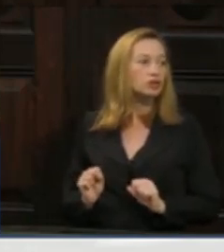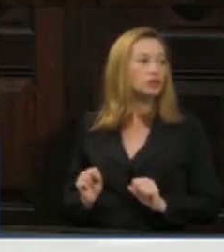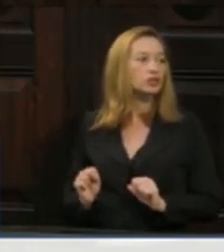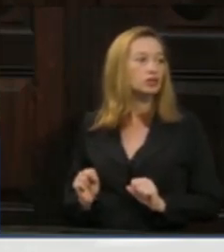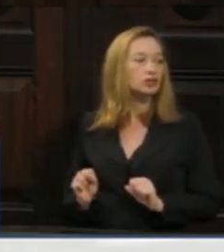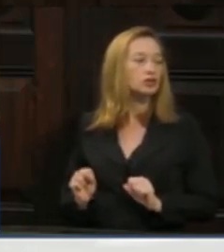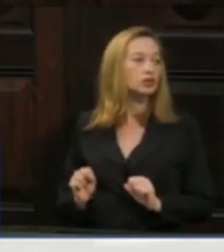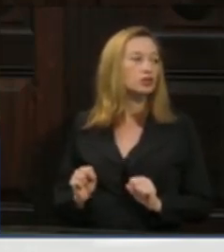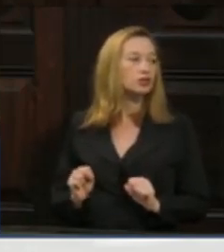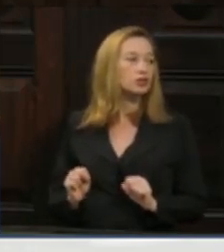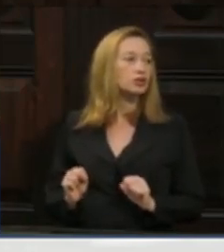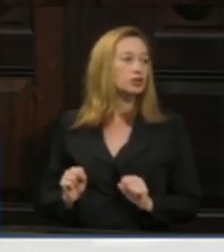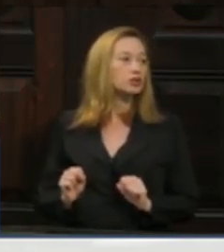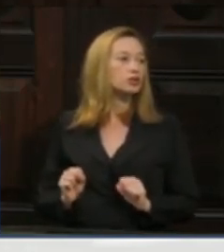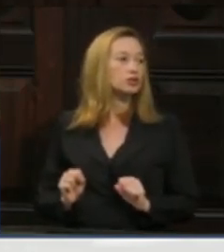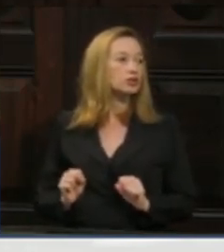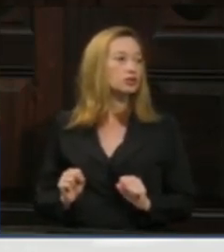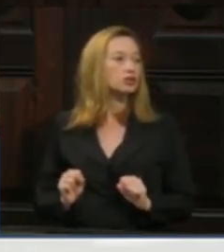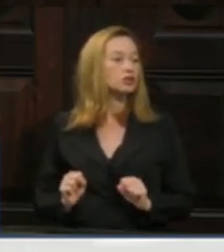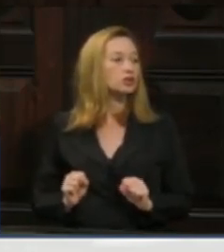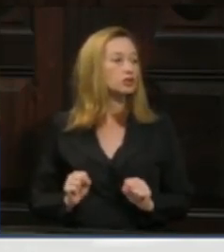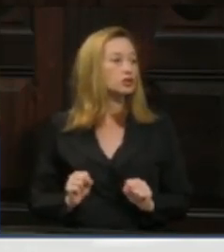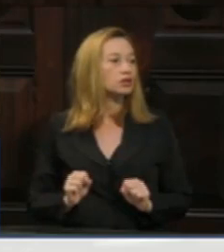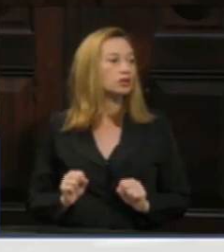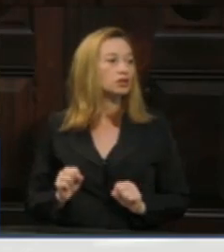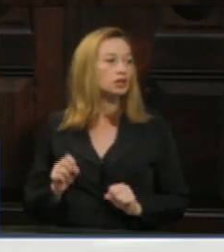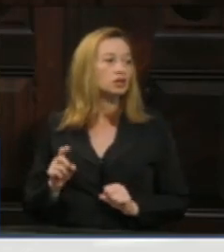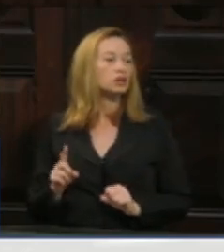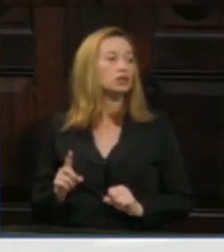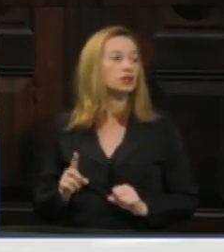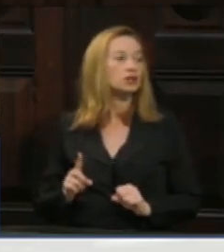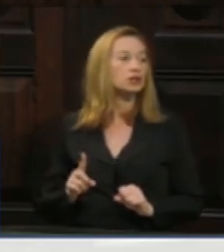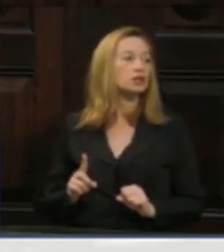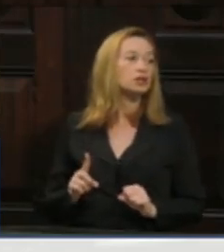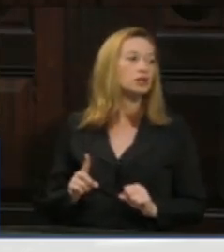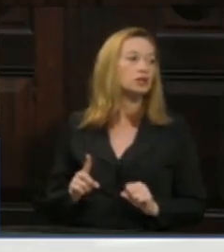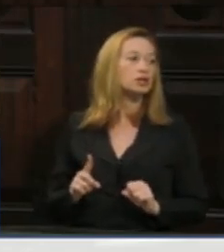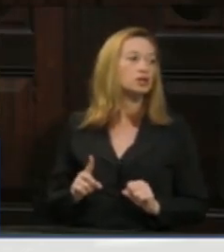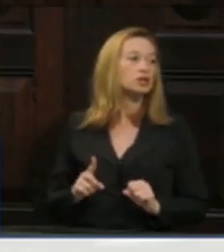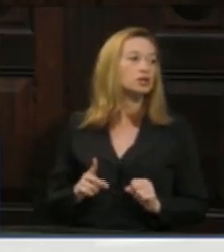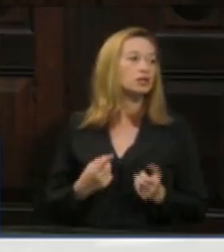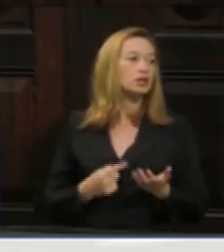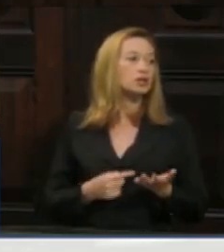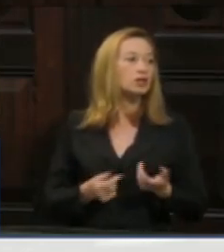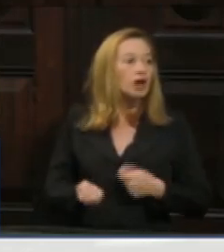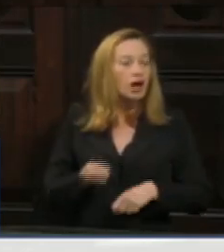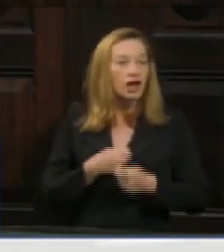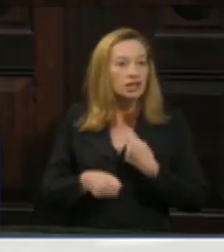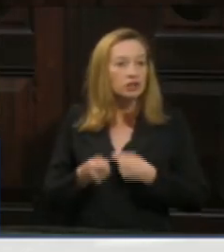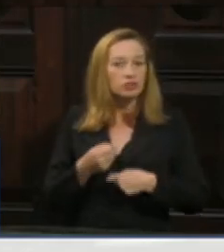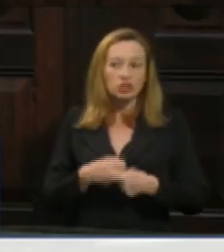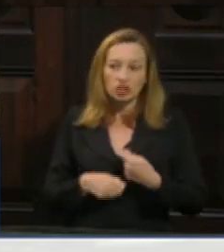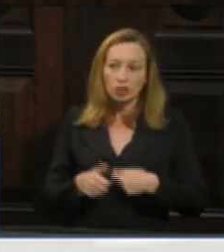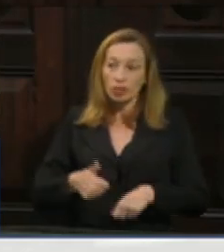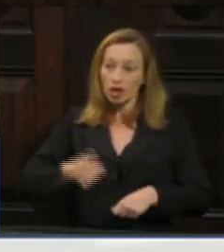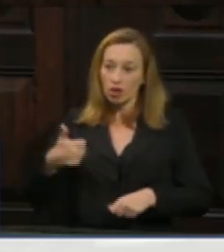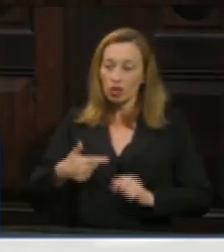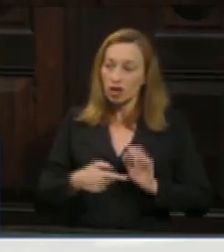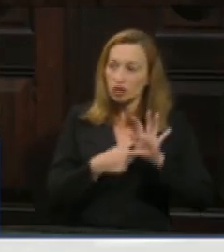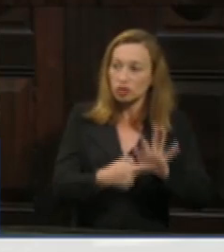ativa. Então, isso tudo se deu na reunião de segunda-feira da Comissão